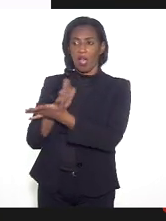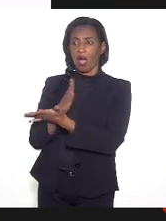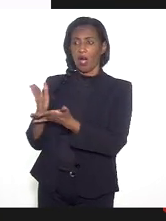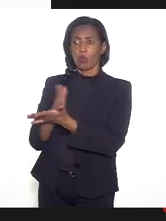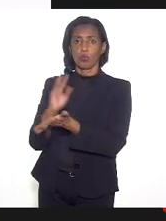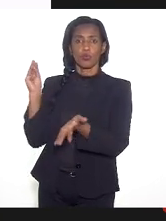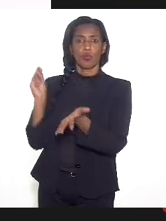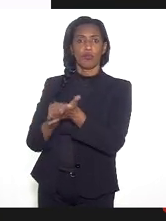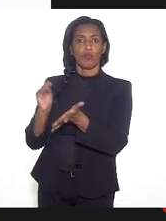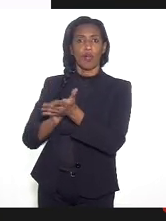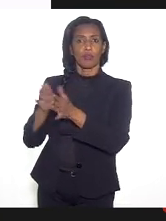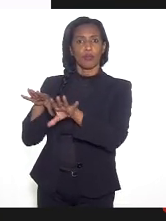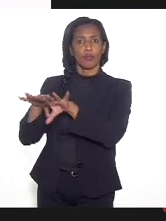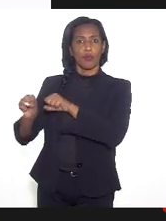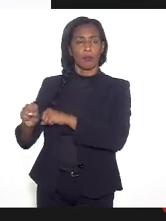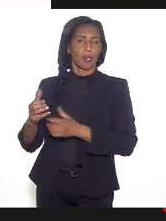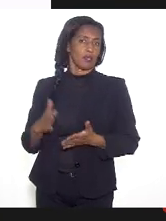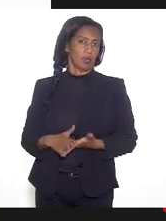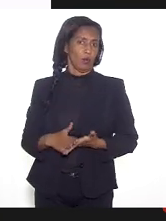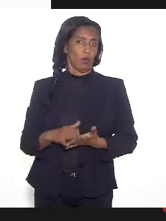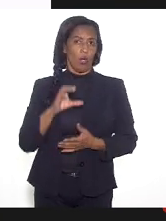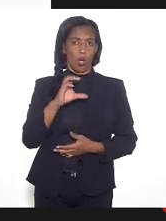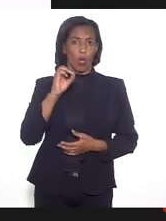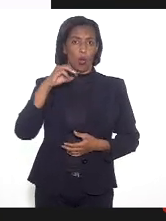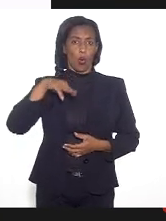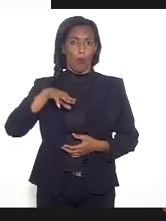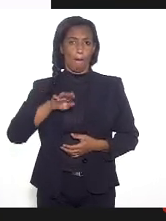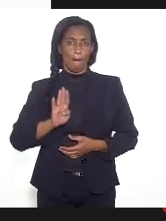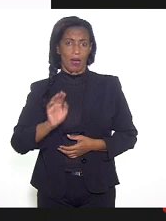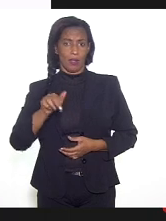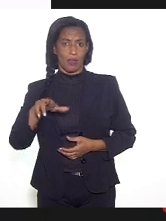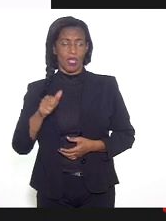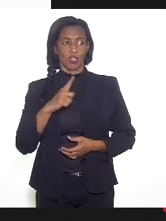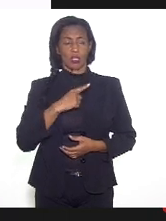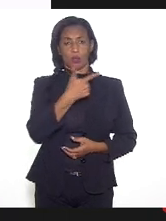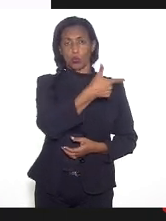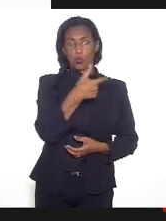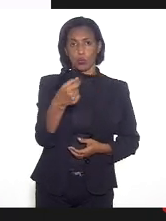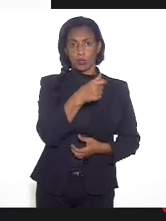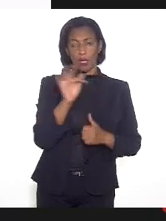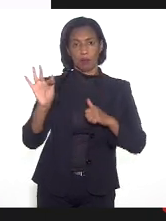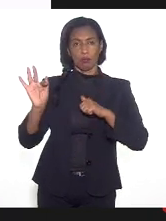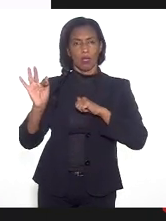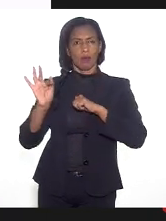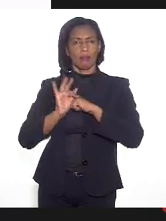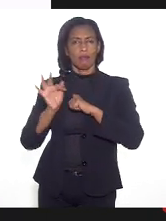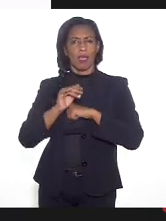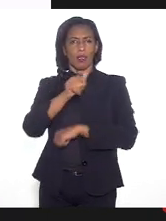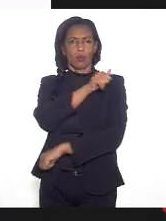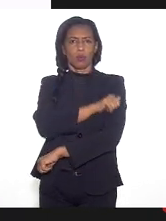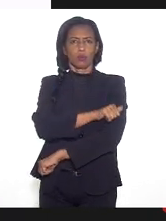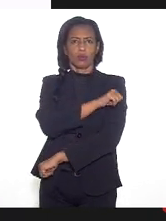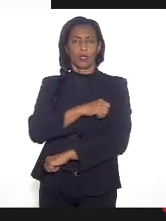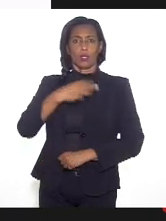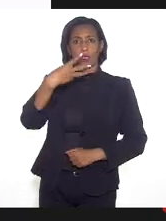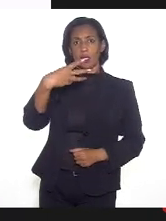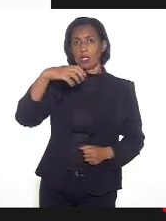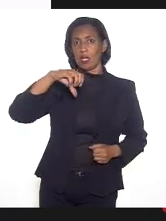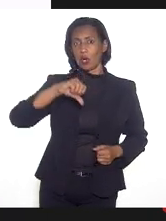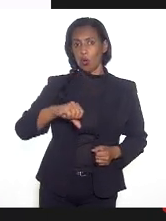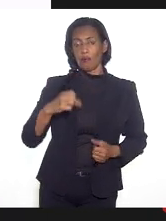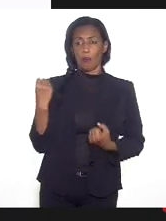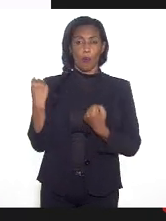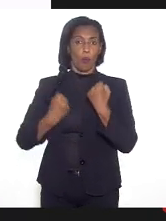faltando curso de formação. No caso de combatentes, temos 200. No caso de técnico de enfermagem, temos 39. E no caso